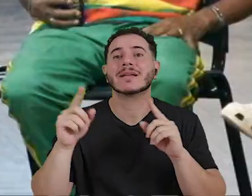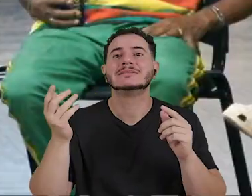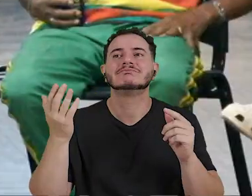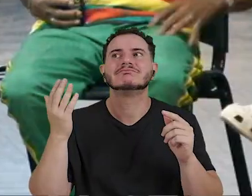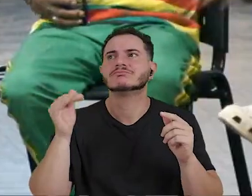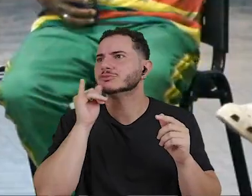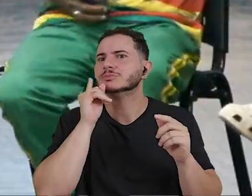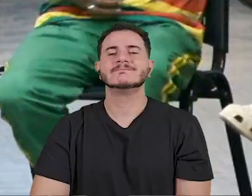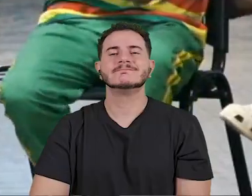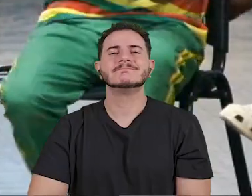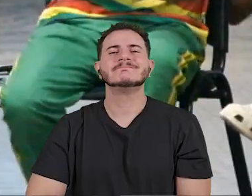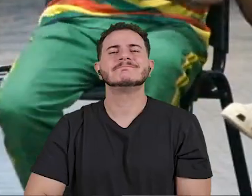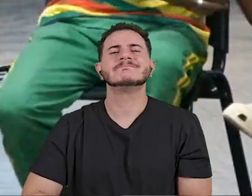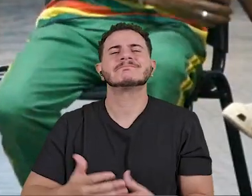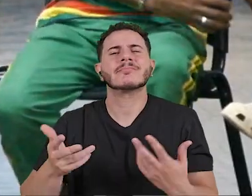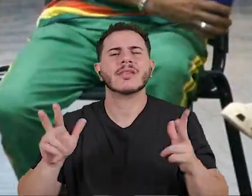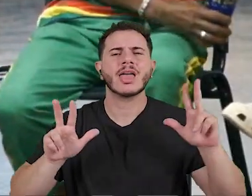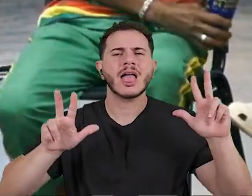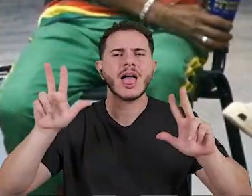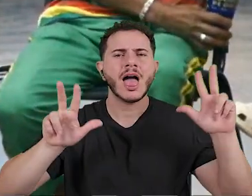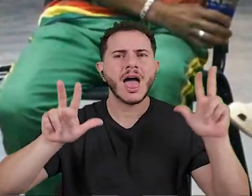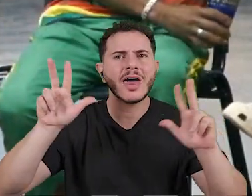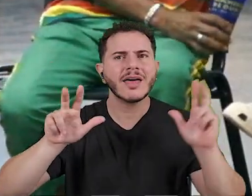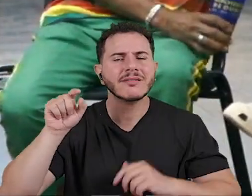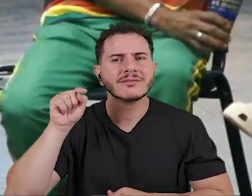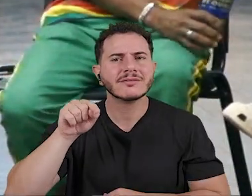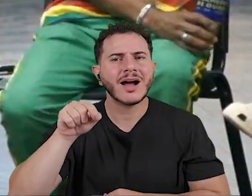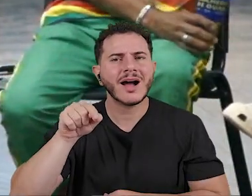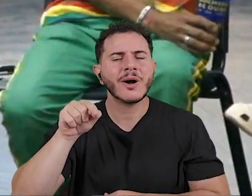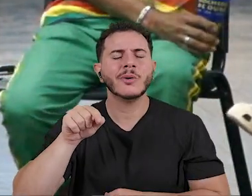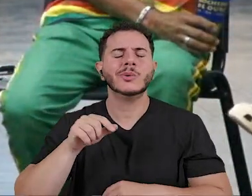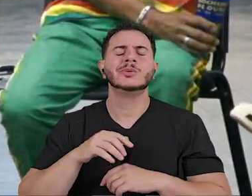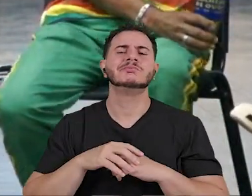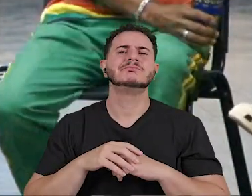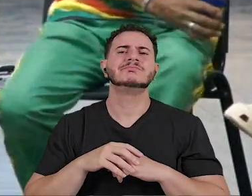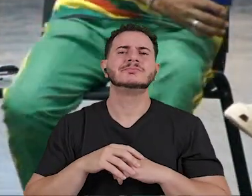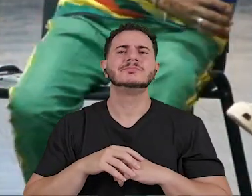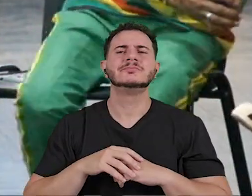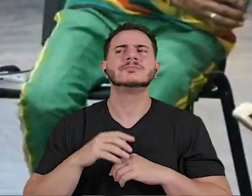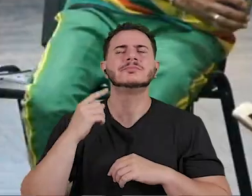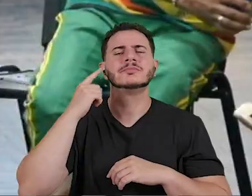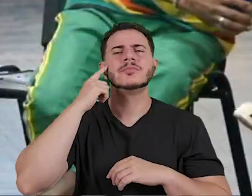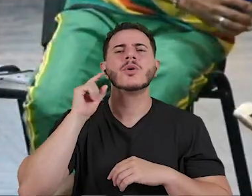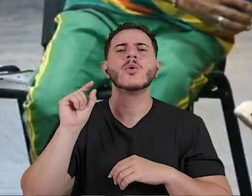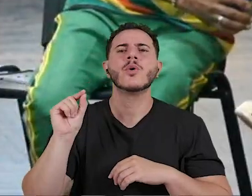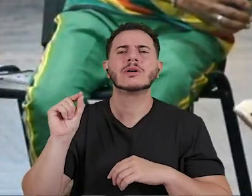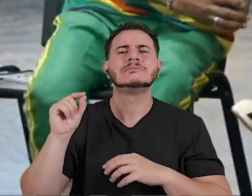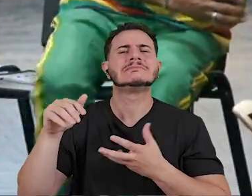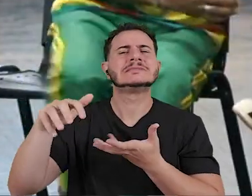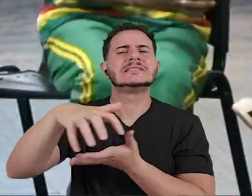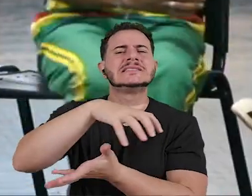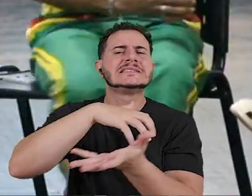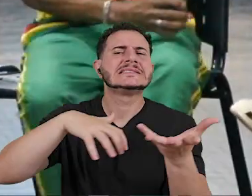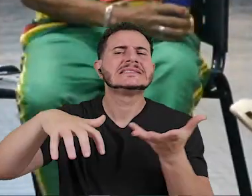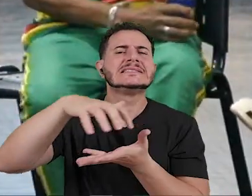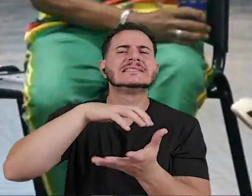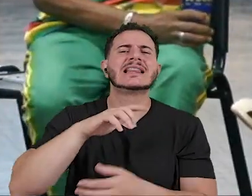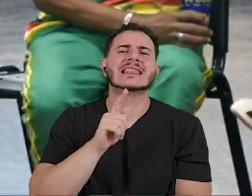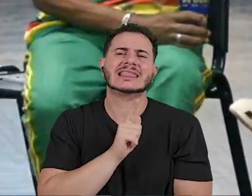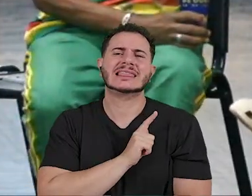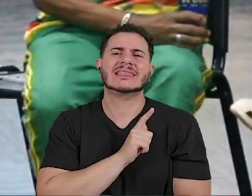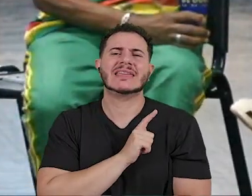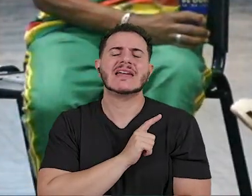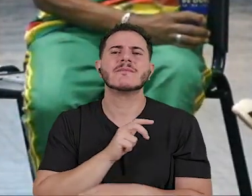houve uma polêmica em relação à idade, que é uma coisa que entre